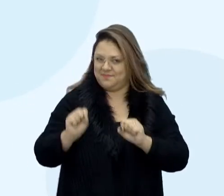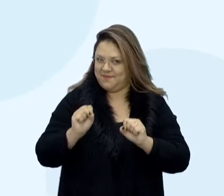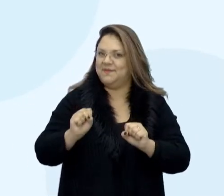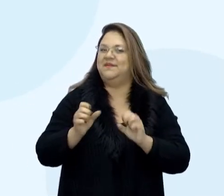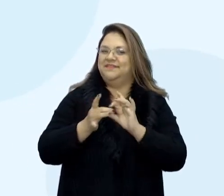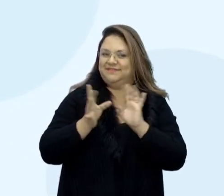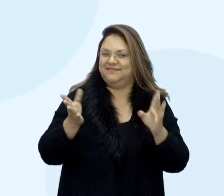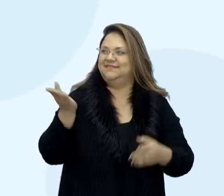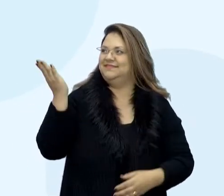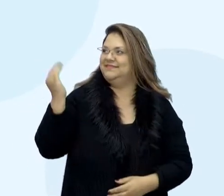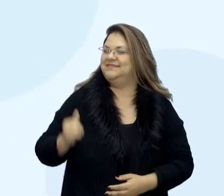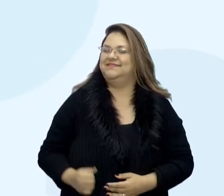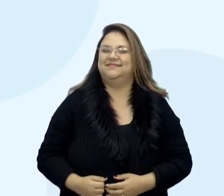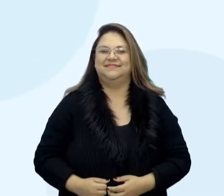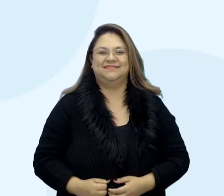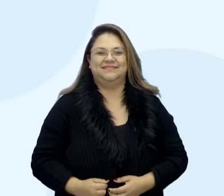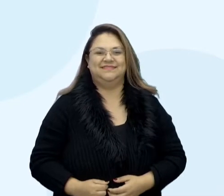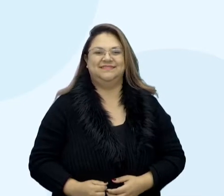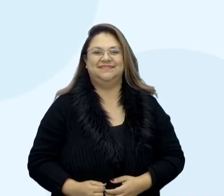3